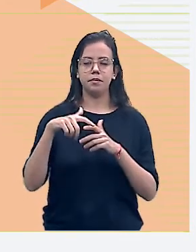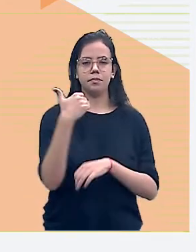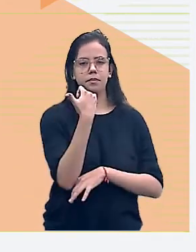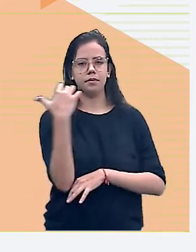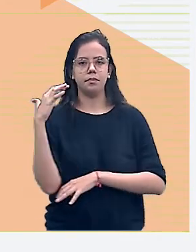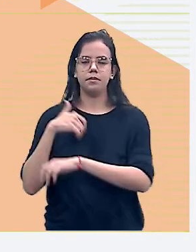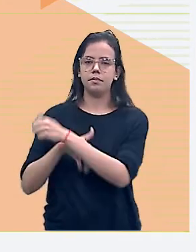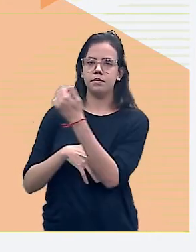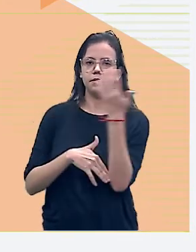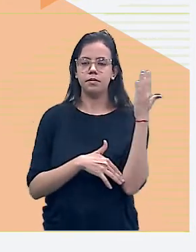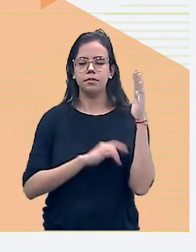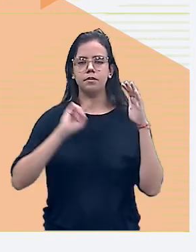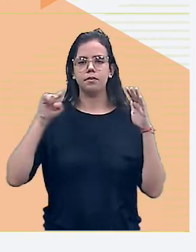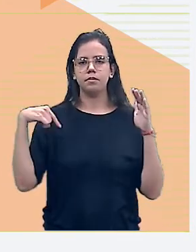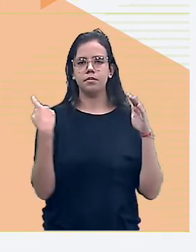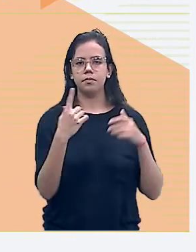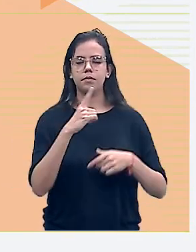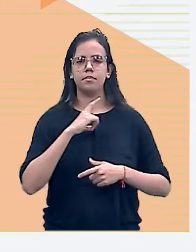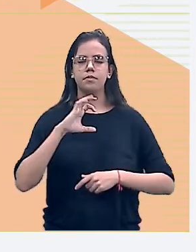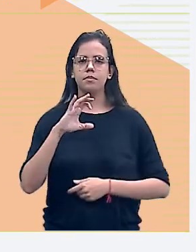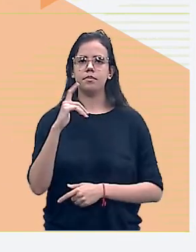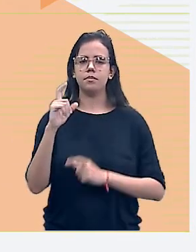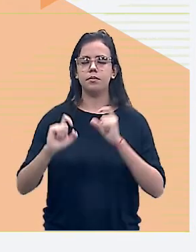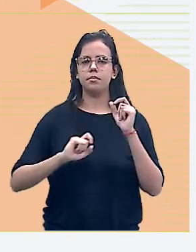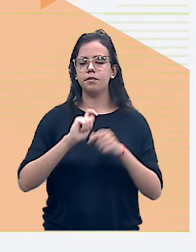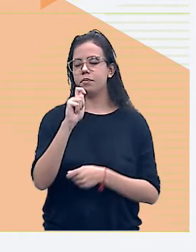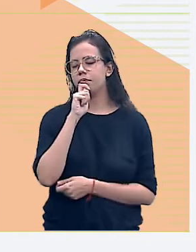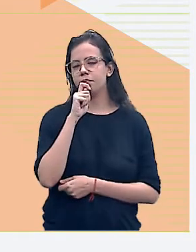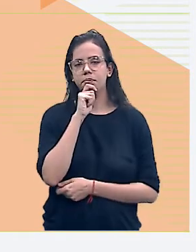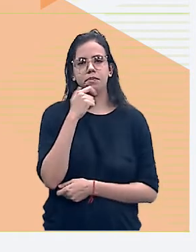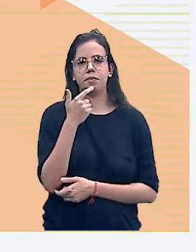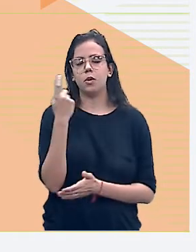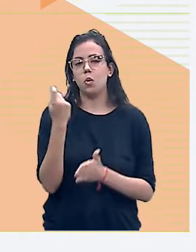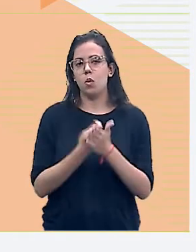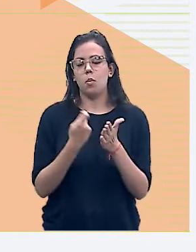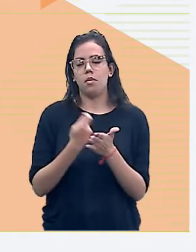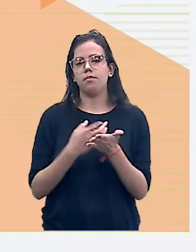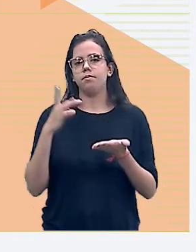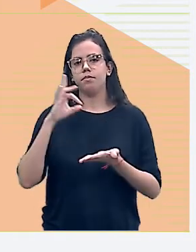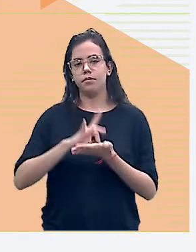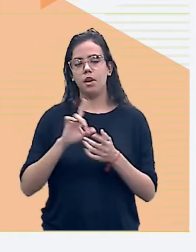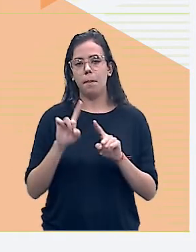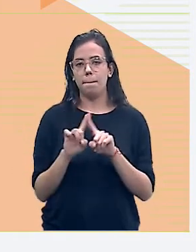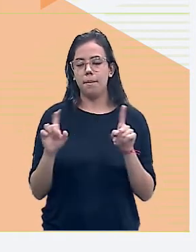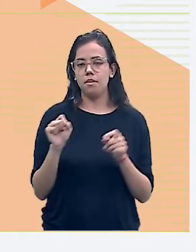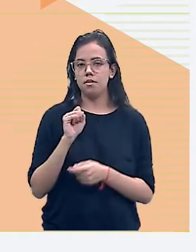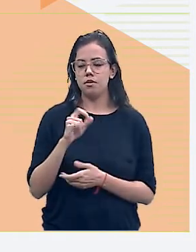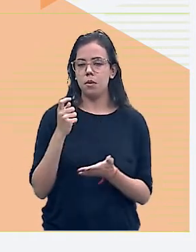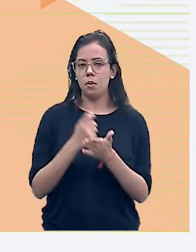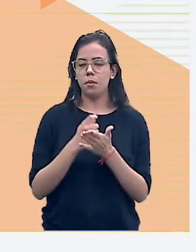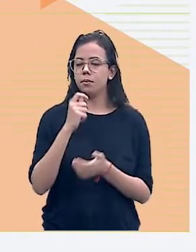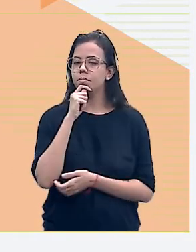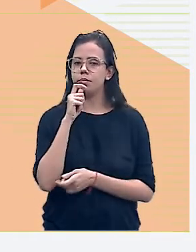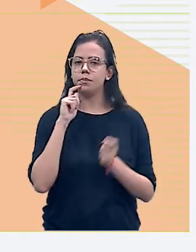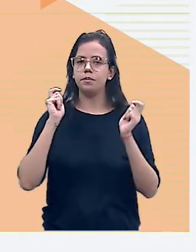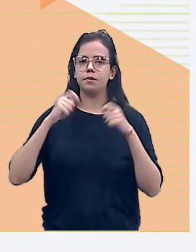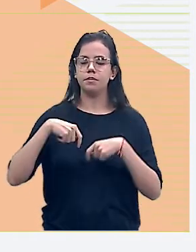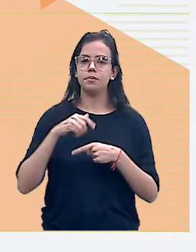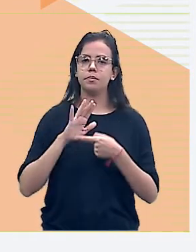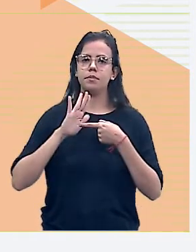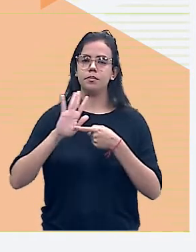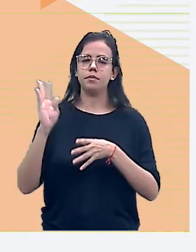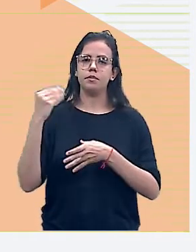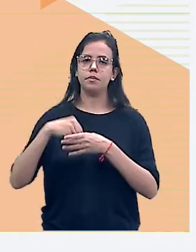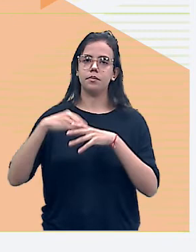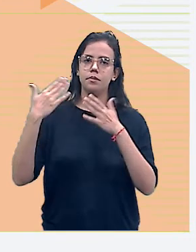que nós temos é claro que ainda não foi cobrada de forma efetiva mas como não foi cobrada pode aparecer no